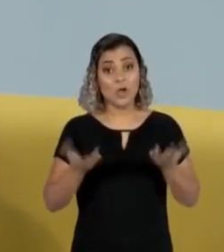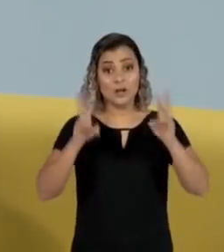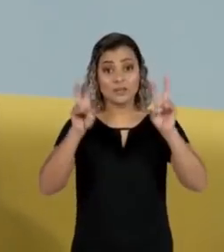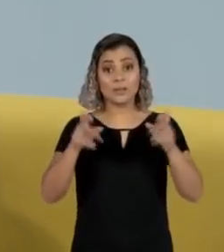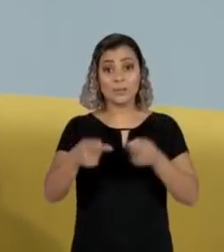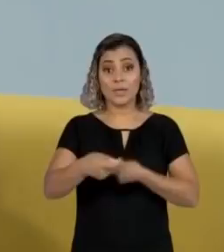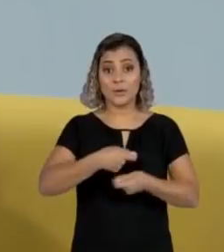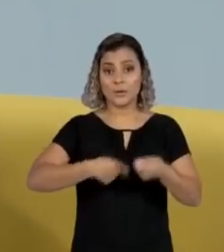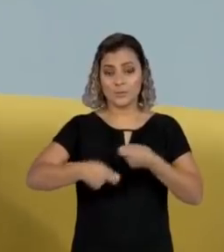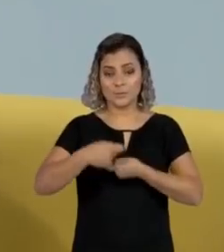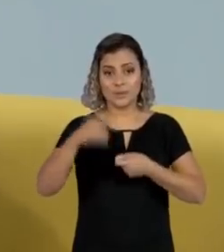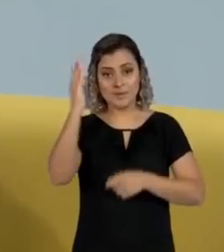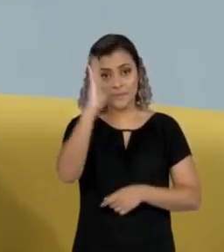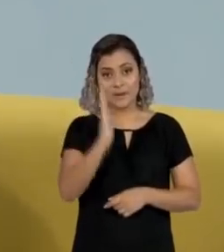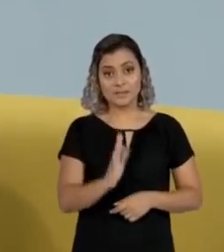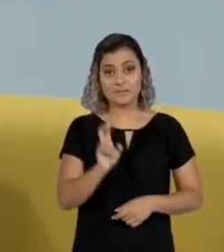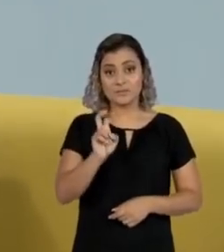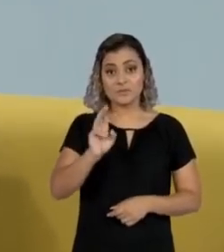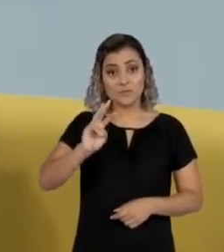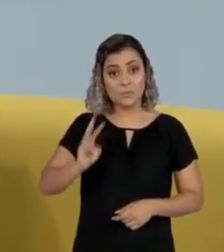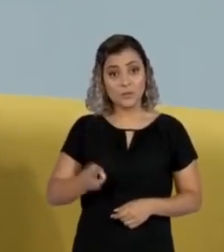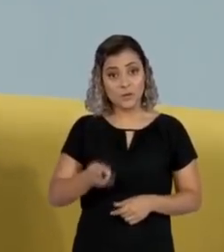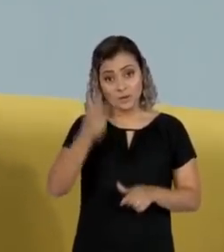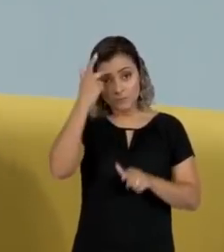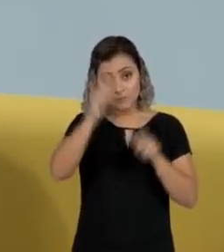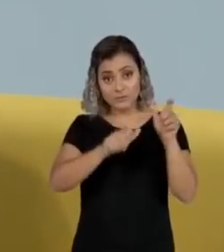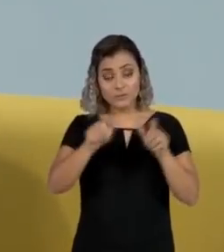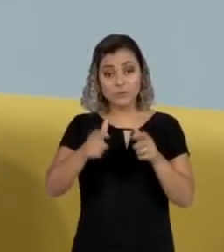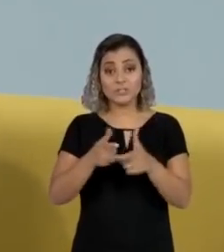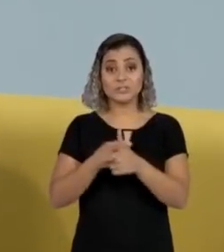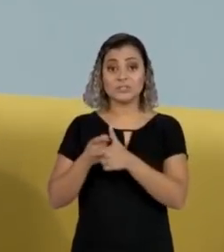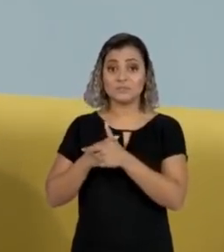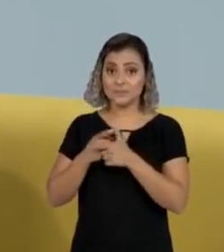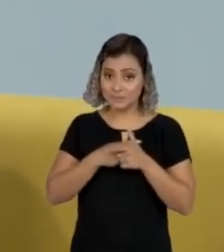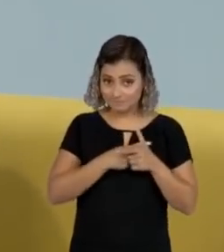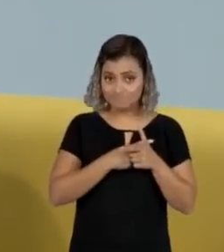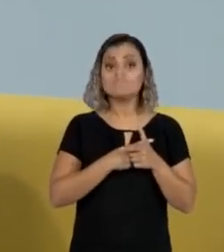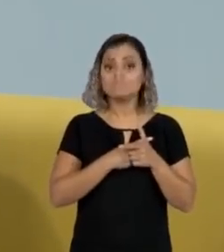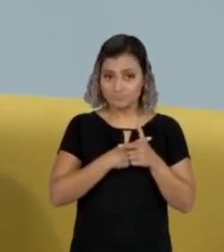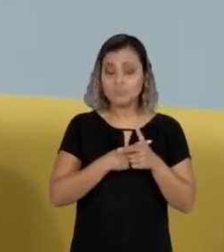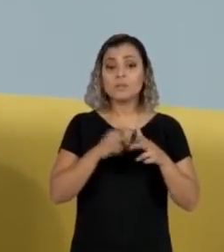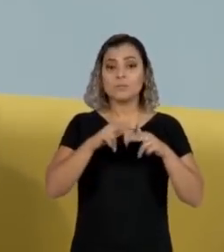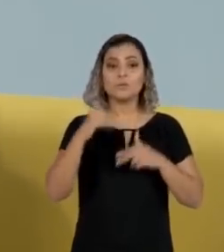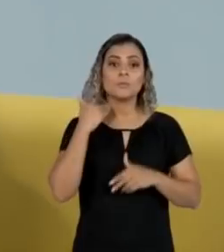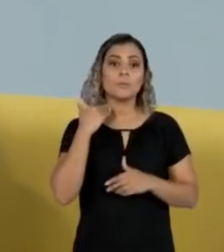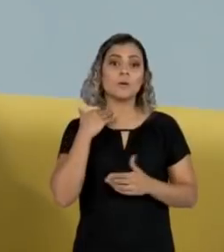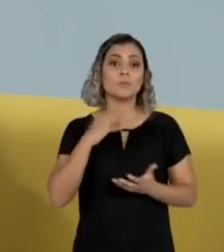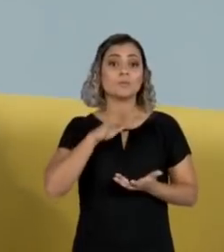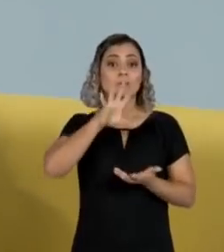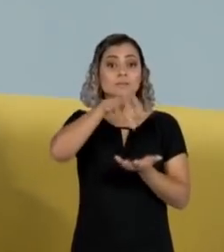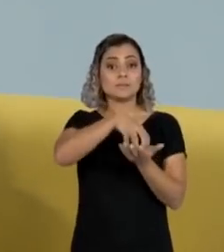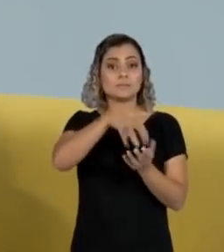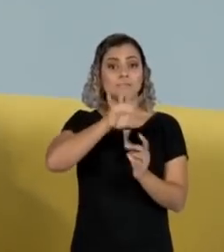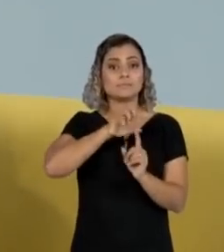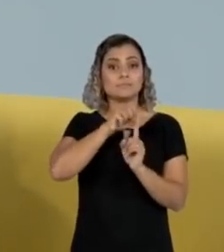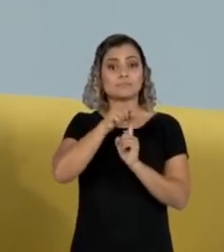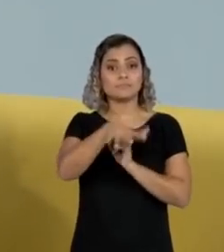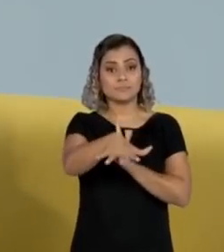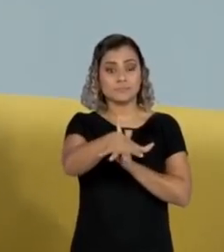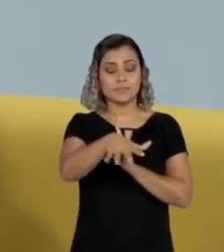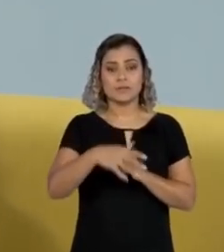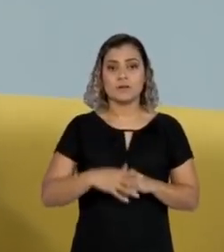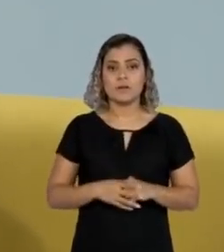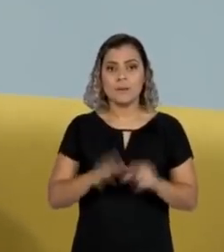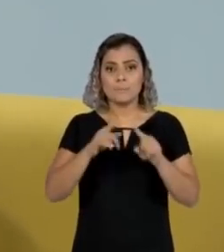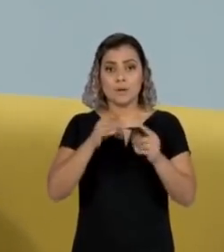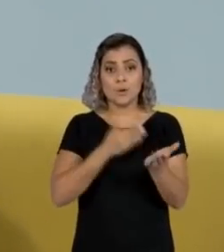economia? O Brasil tem 5 milhões de endividados, segundo o levantamento do Banco Central. No começo de dezembro,